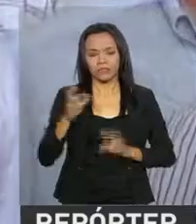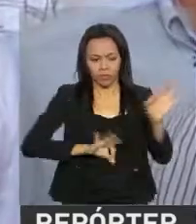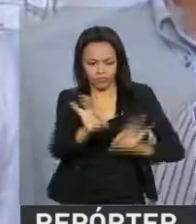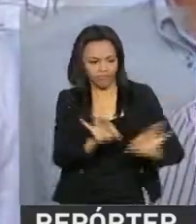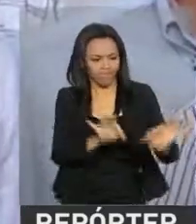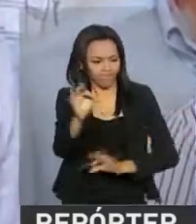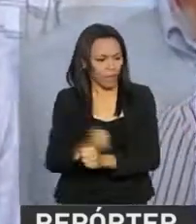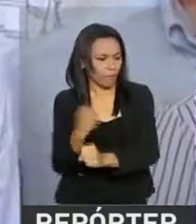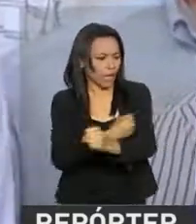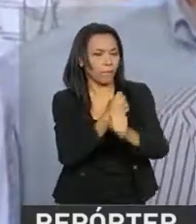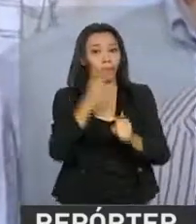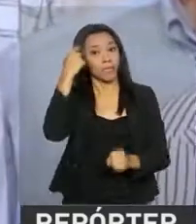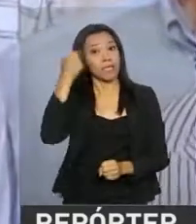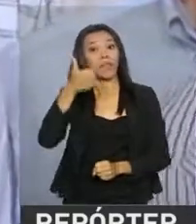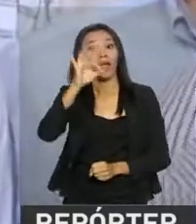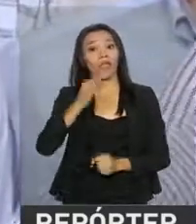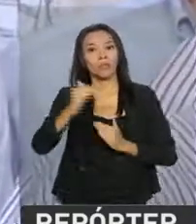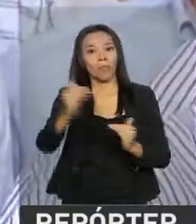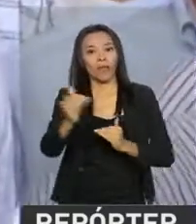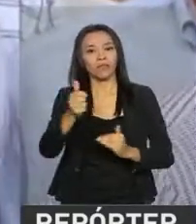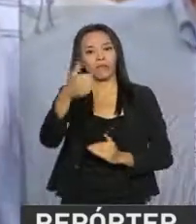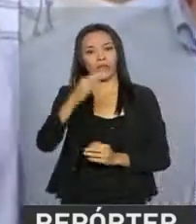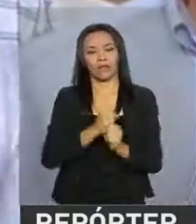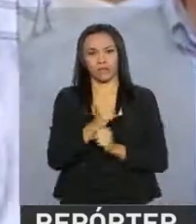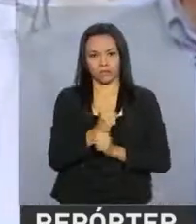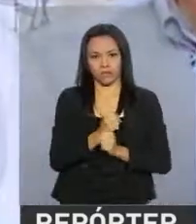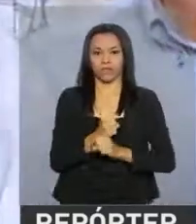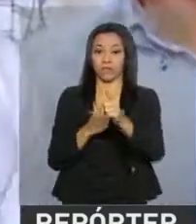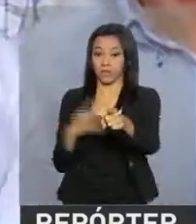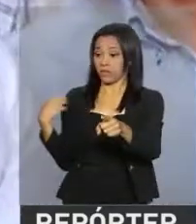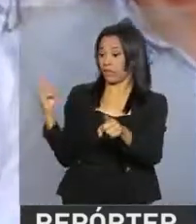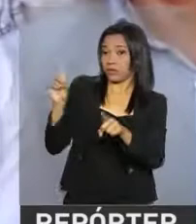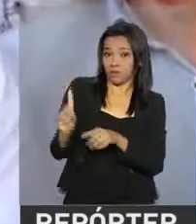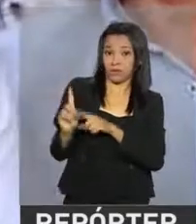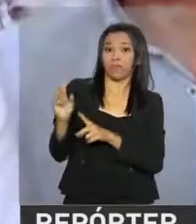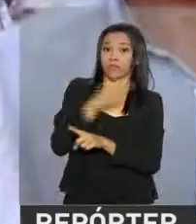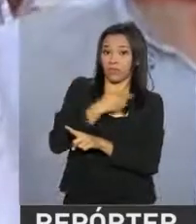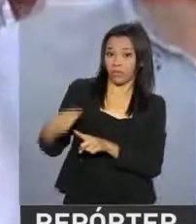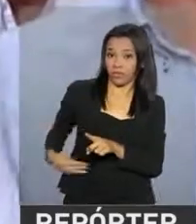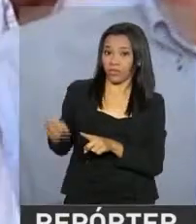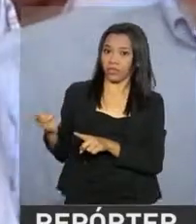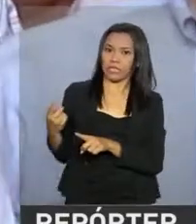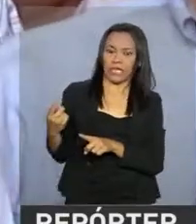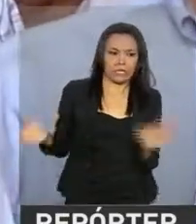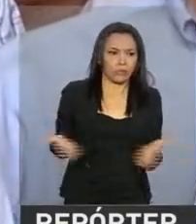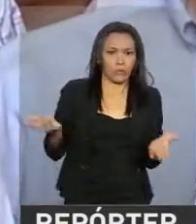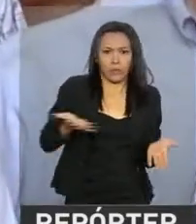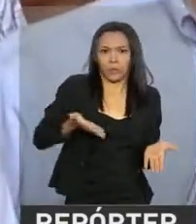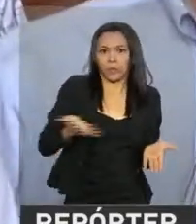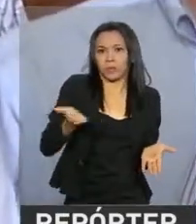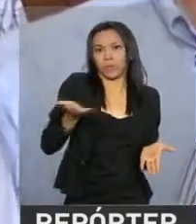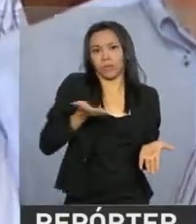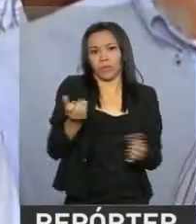dez anos mas que agora sob a batuta aqui no nosso ministro é o de barbalho tem ganhado um ritmo muito intenso